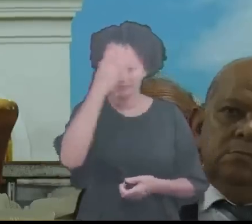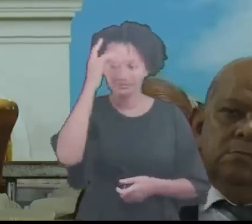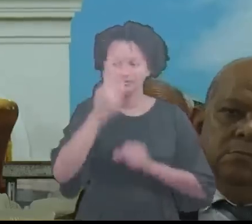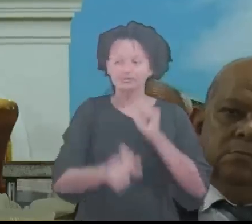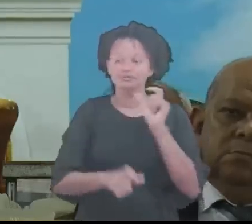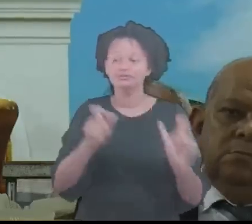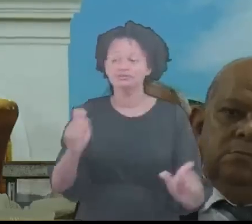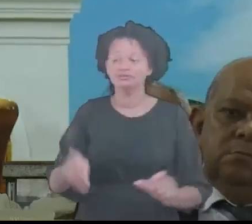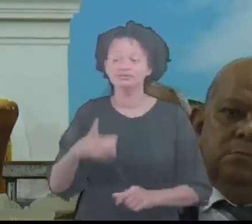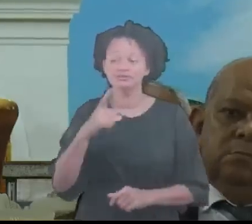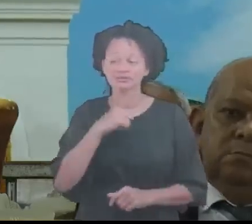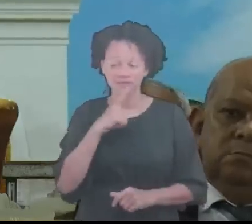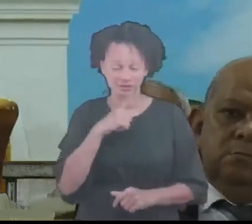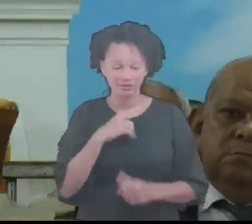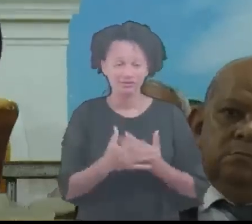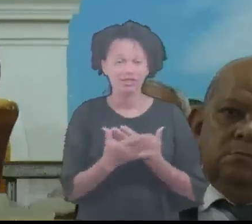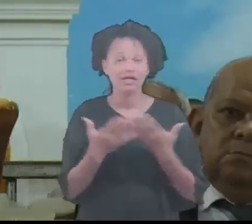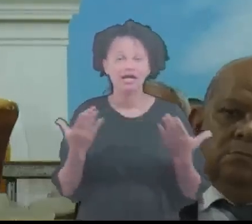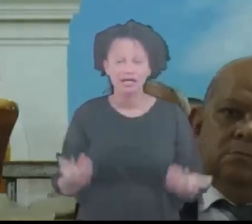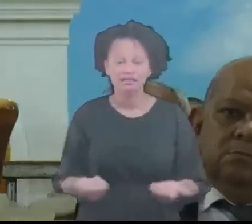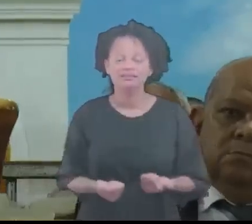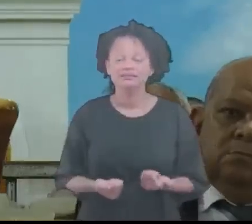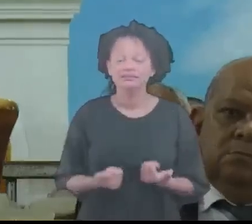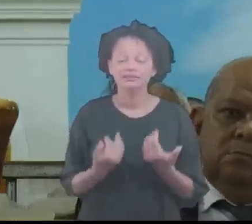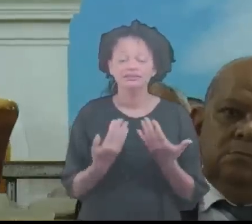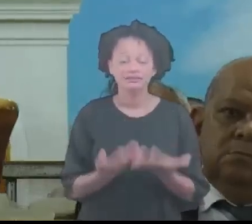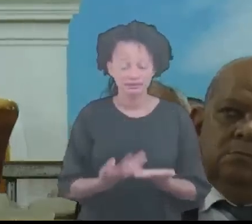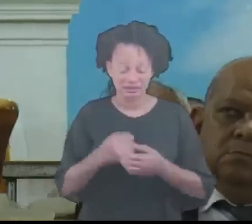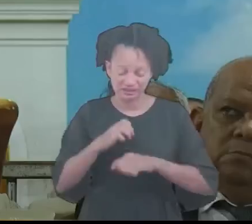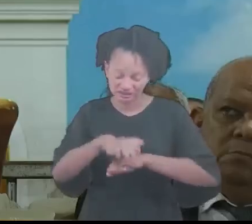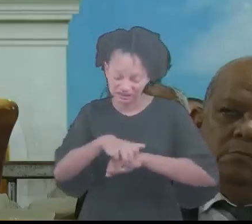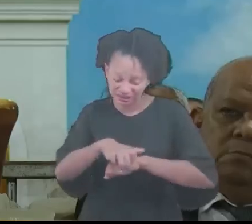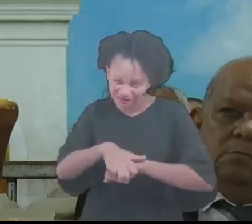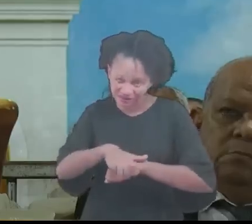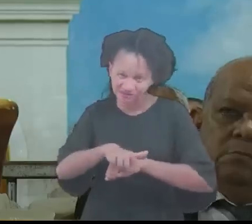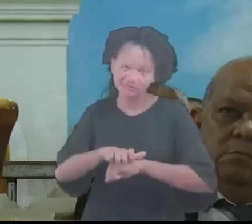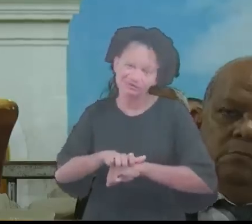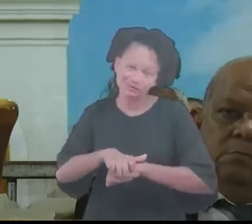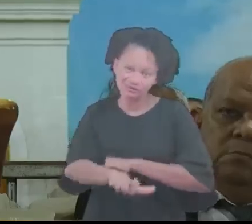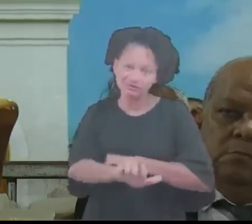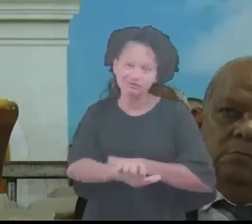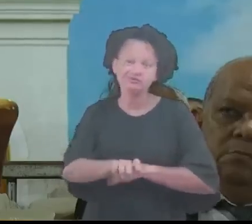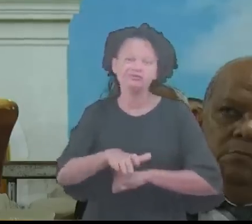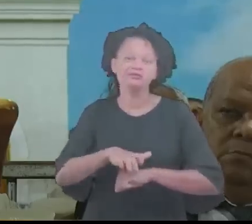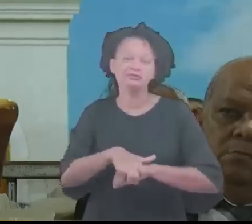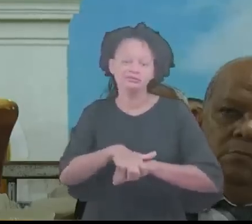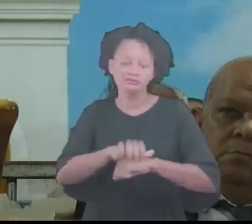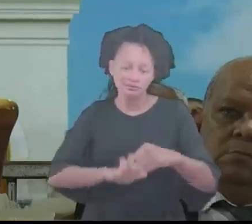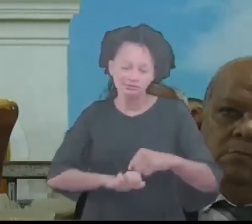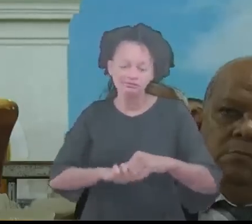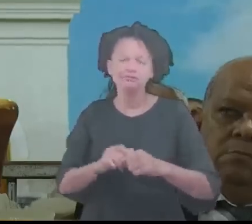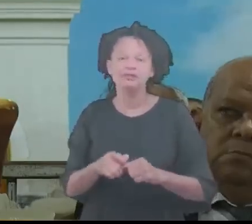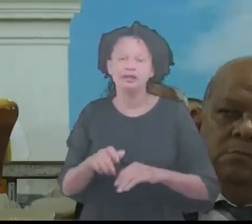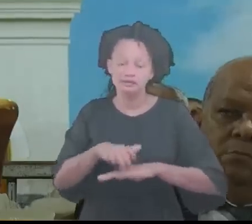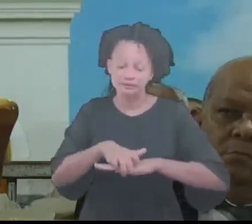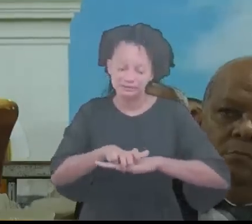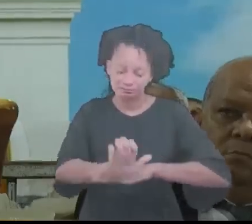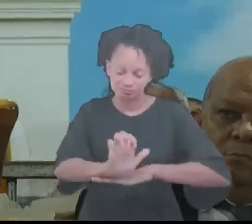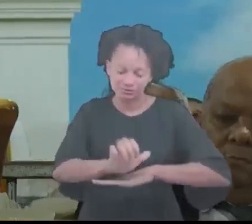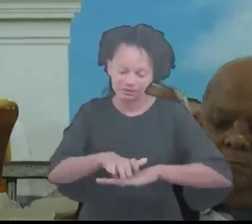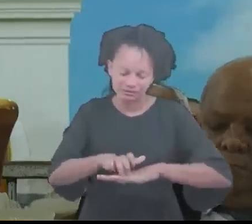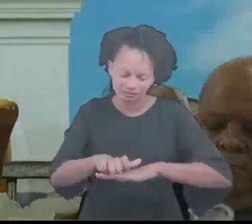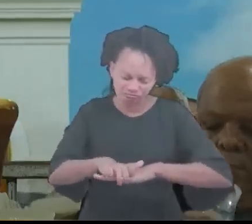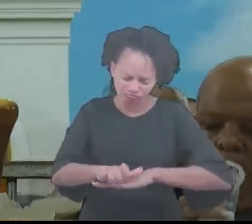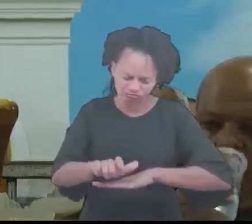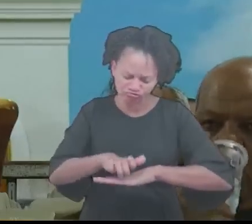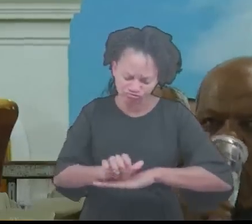pessoas tinham que dar por expiação do pecado, eu não estou lembrado quantos ciclos de